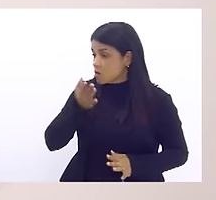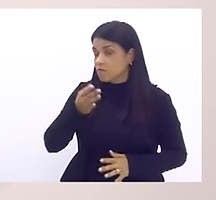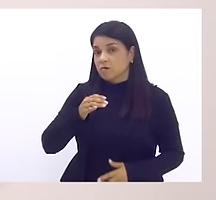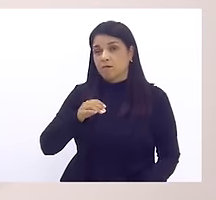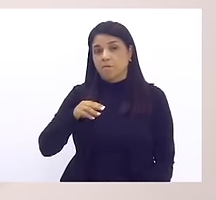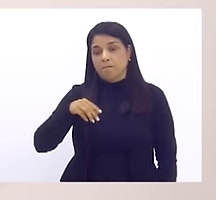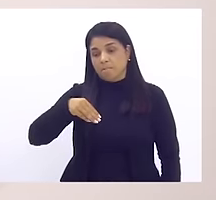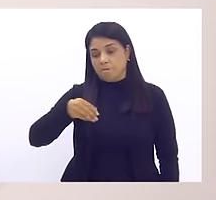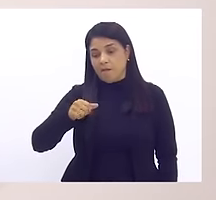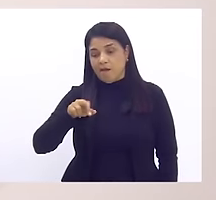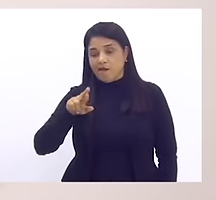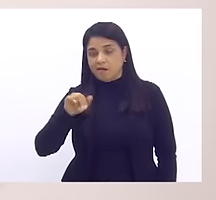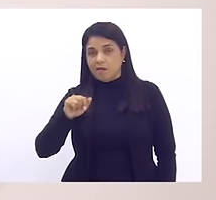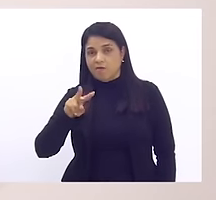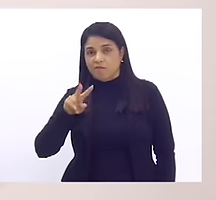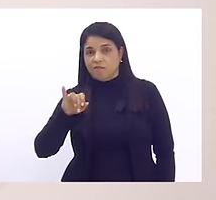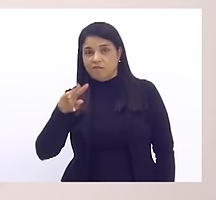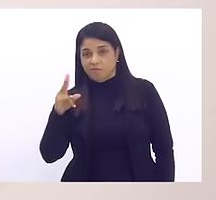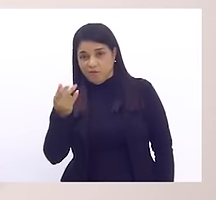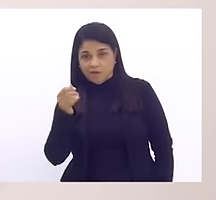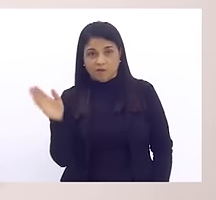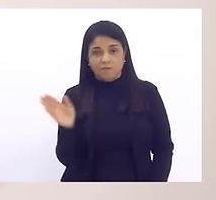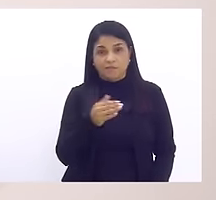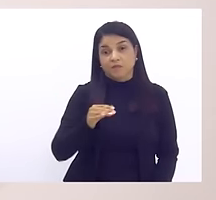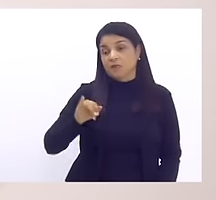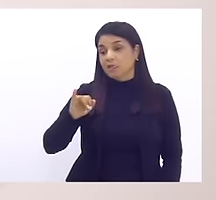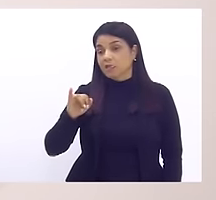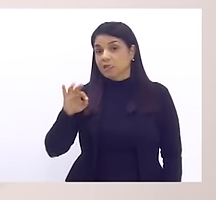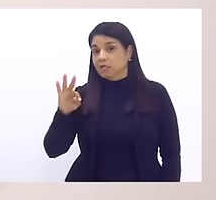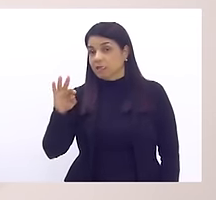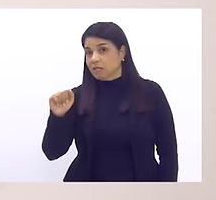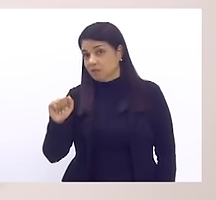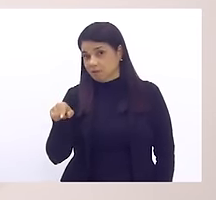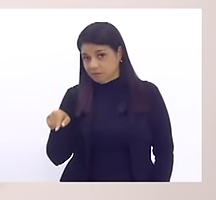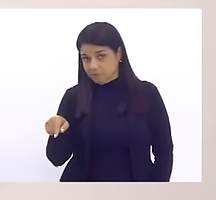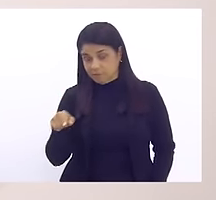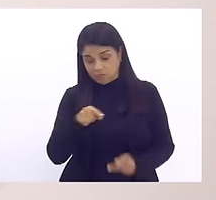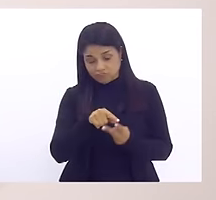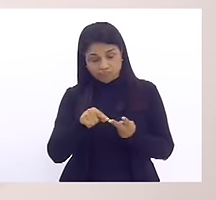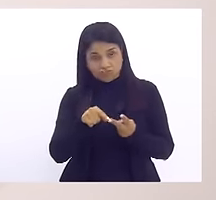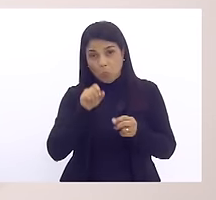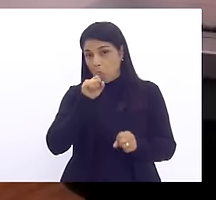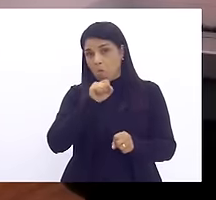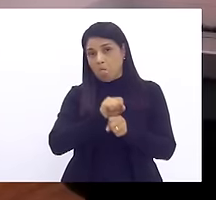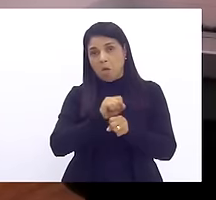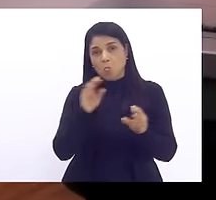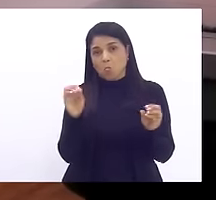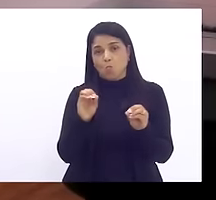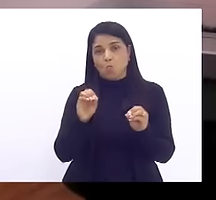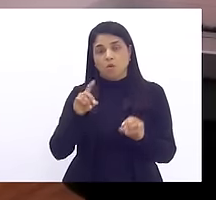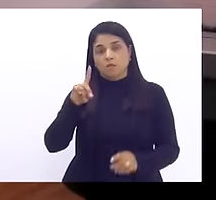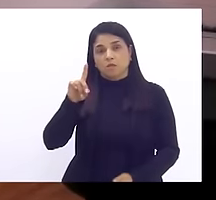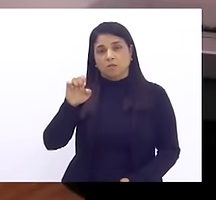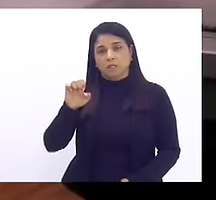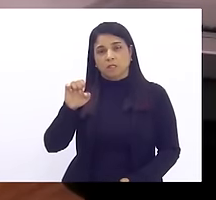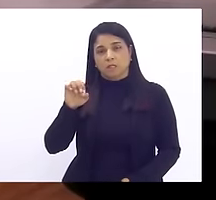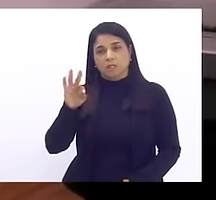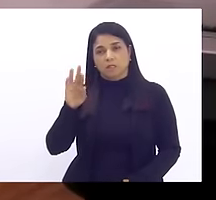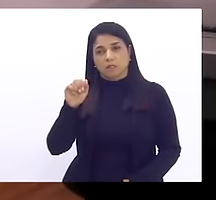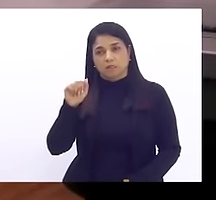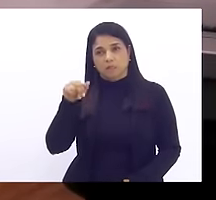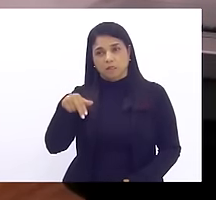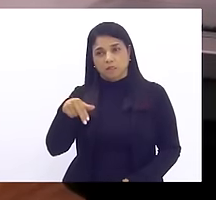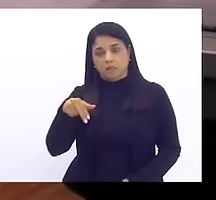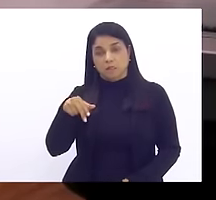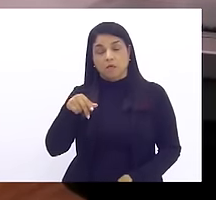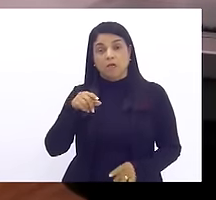reunido e eles nunca pararam um ônibus de empresa nenhuma a Maravilha Municipal desculpe interromper o senhor Maravilha